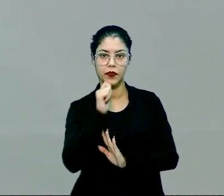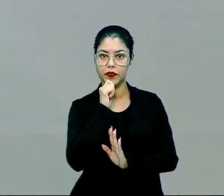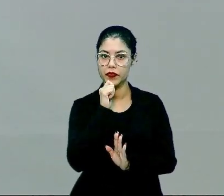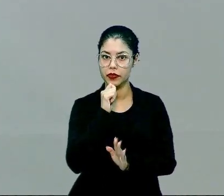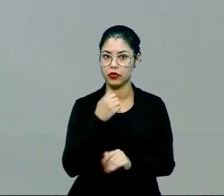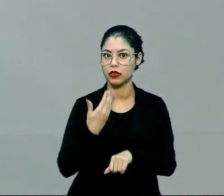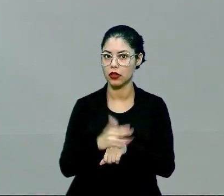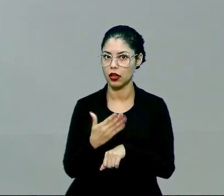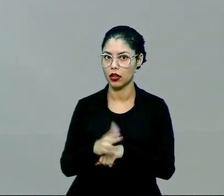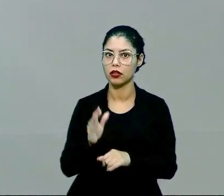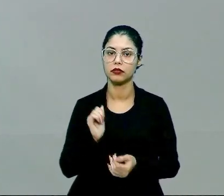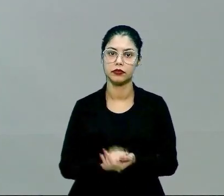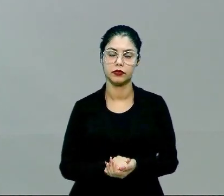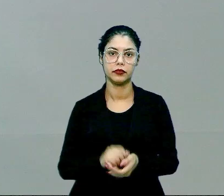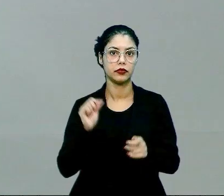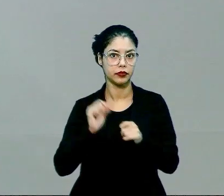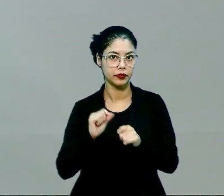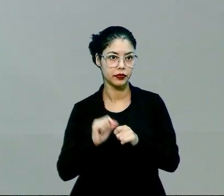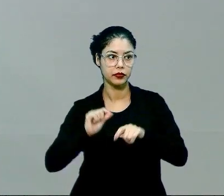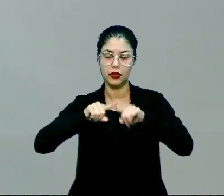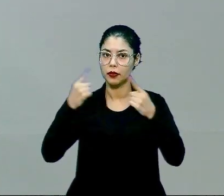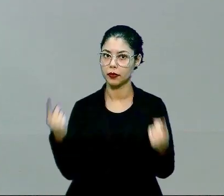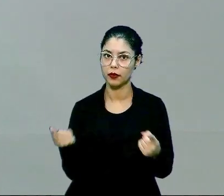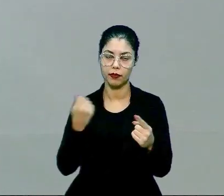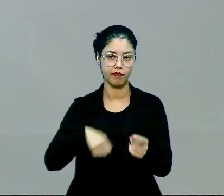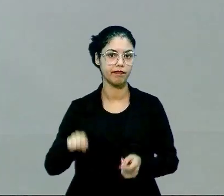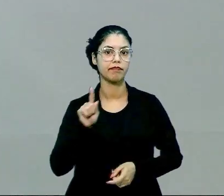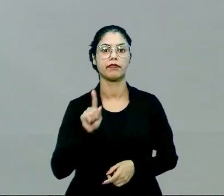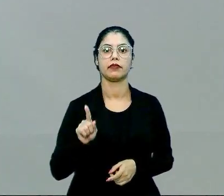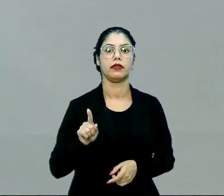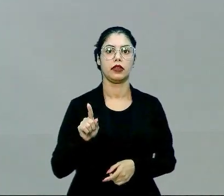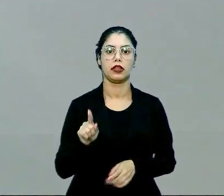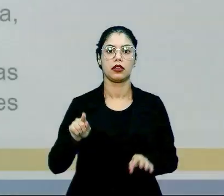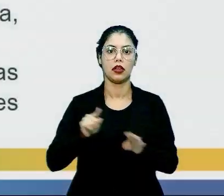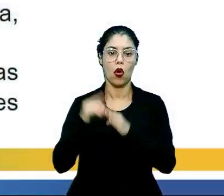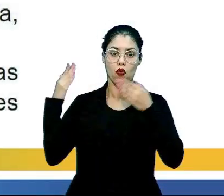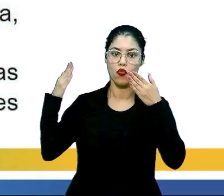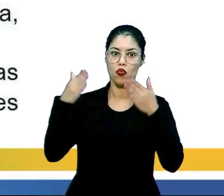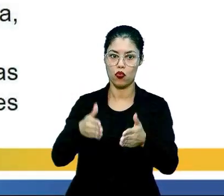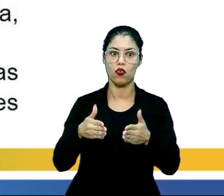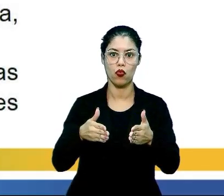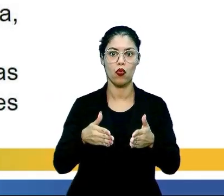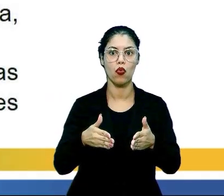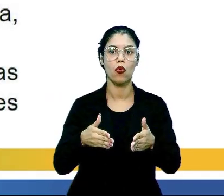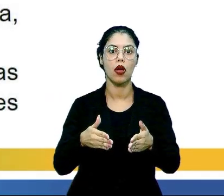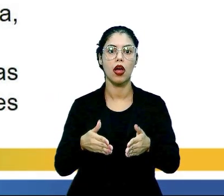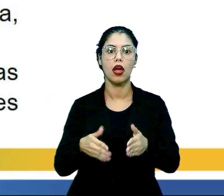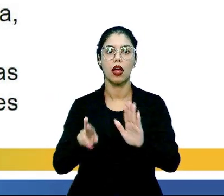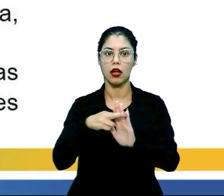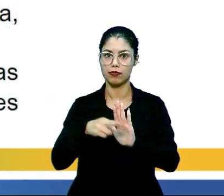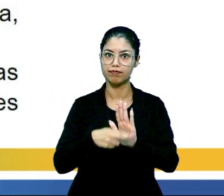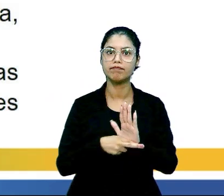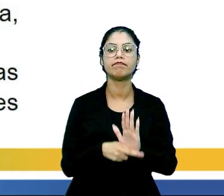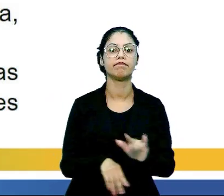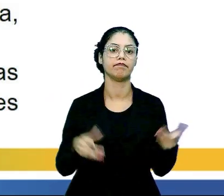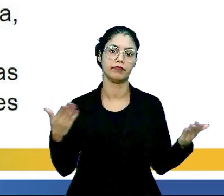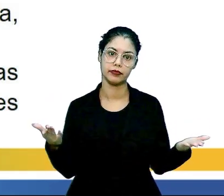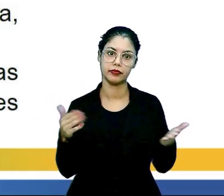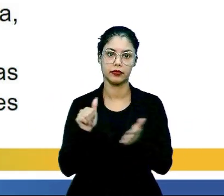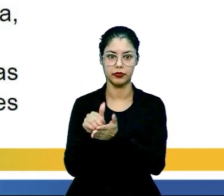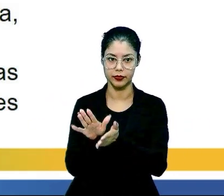vai ser exercida, ela vai ser executada, mas não necessariamente ela vai ser determinante para ser de forma regular. Então, a